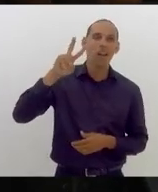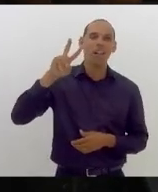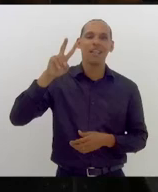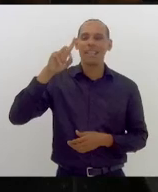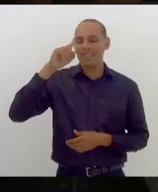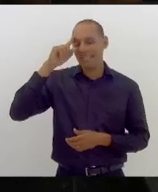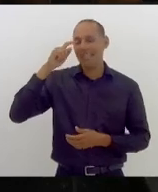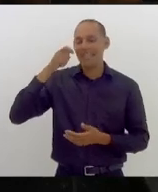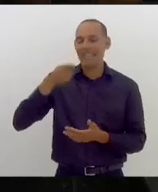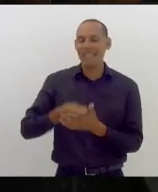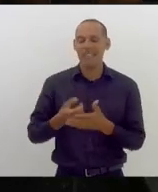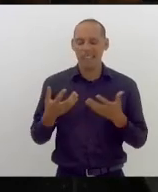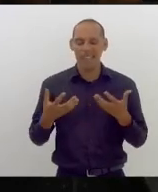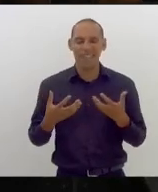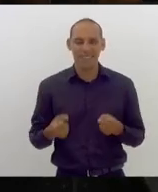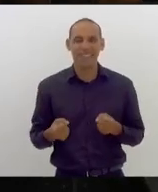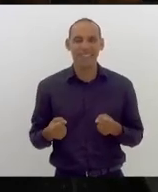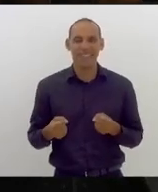decidiu por essa missão,